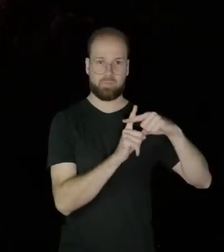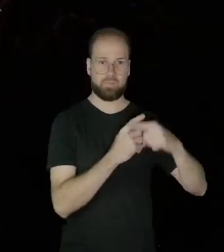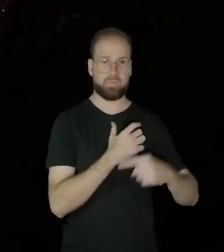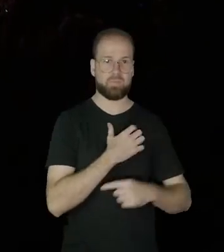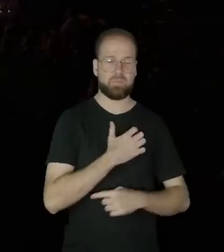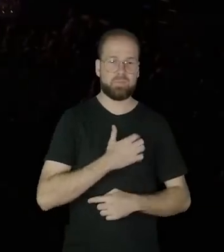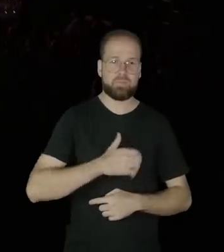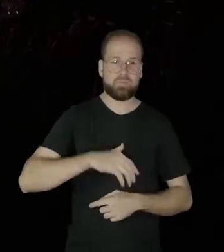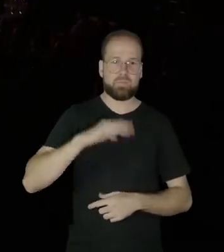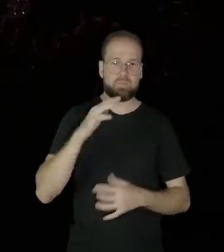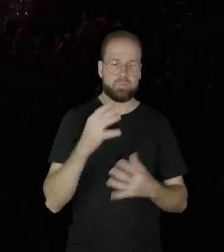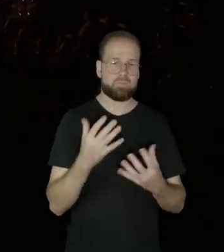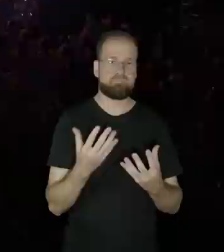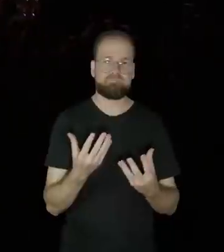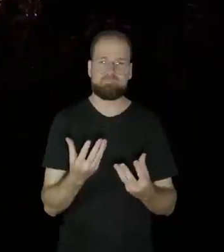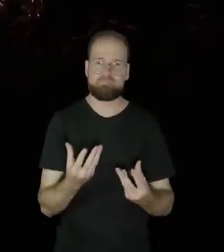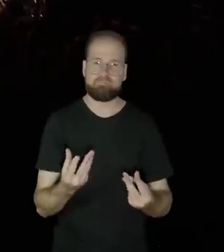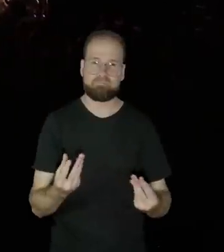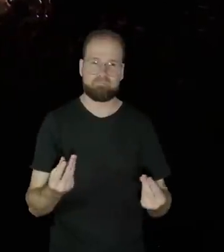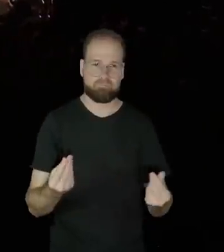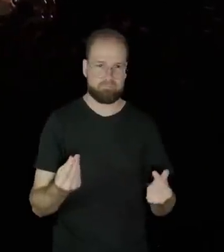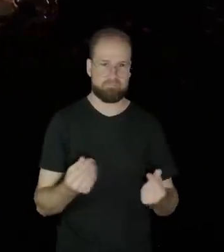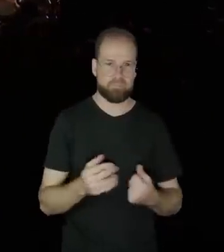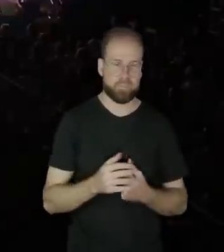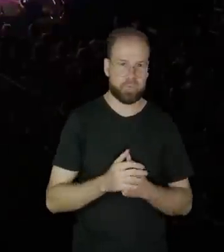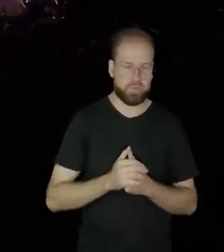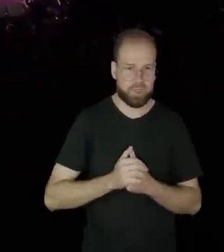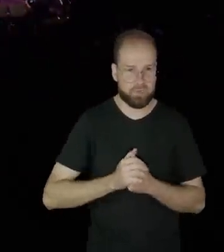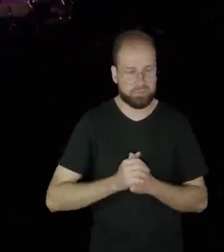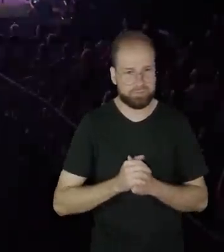entrega, do abandono,